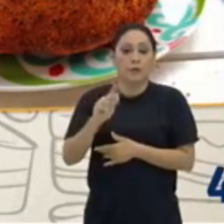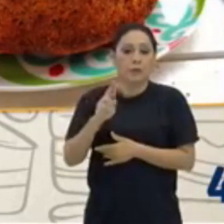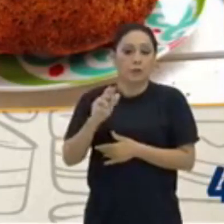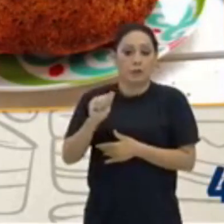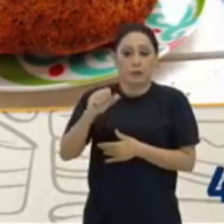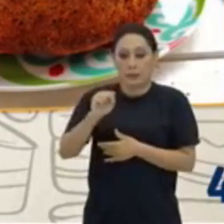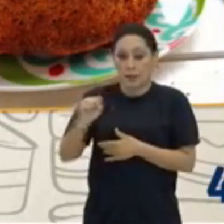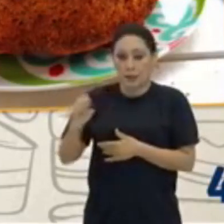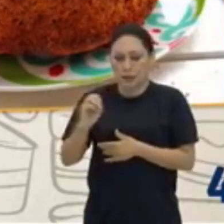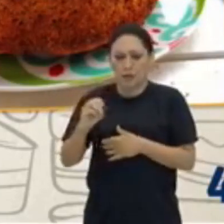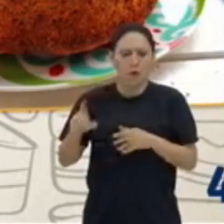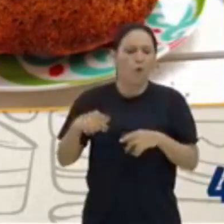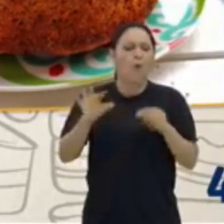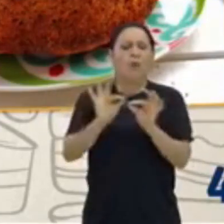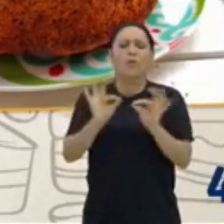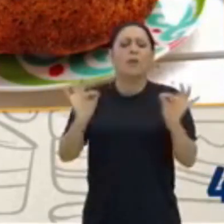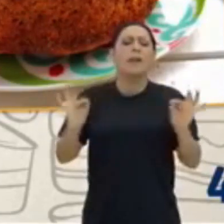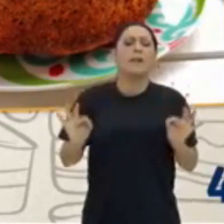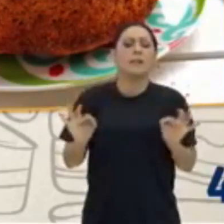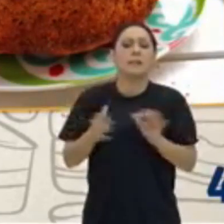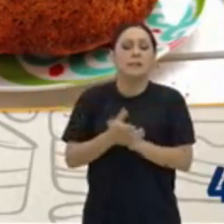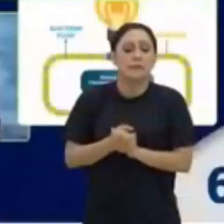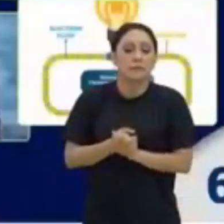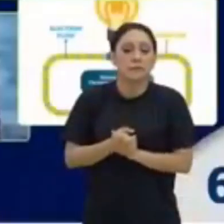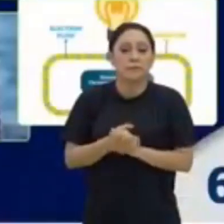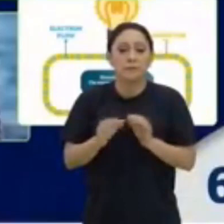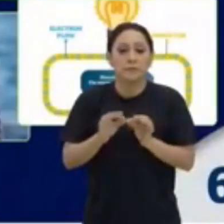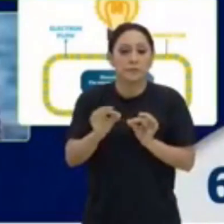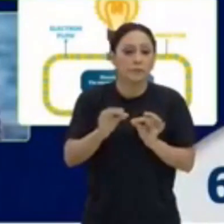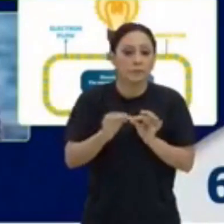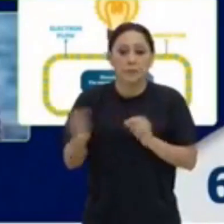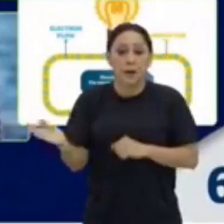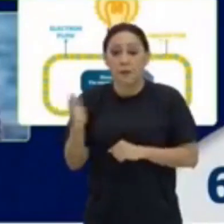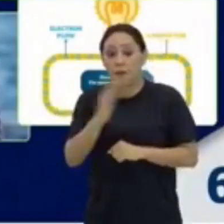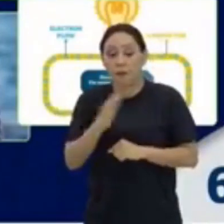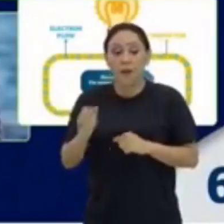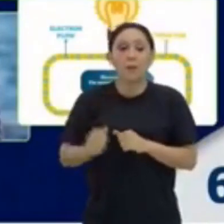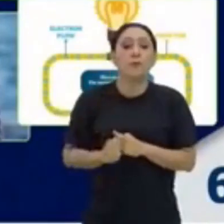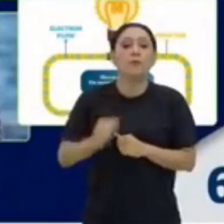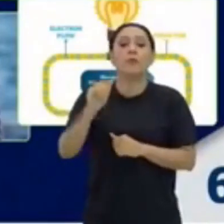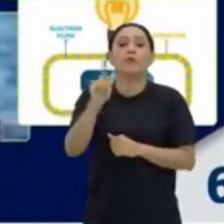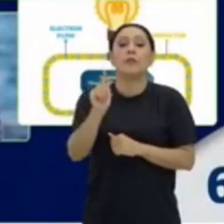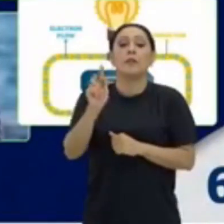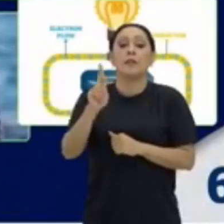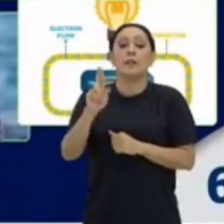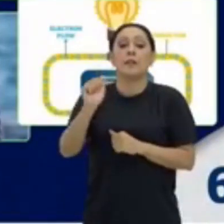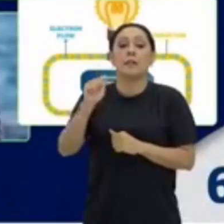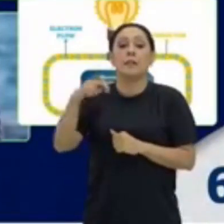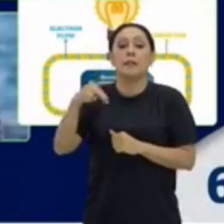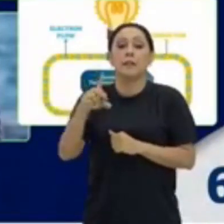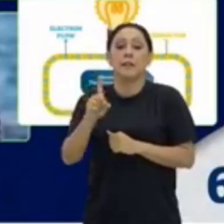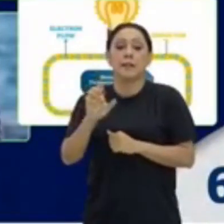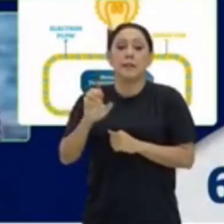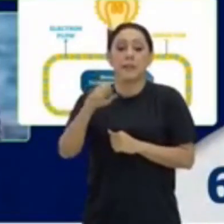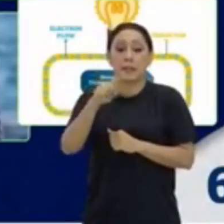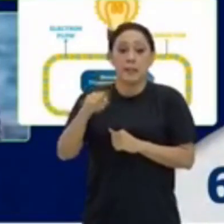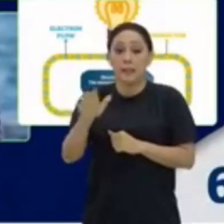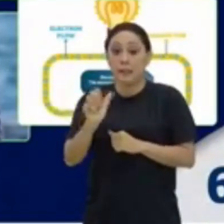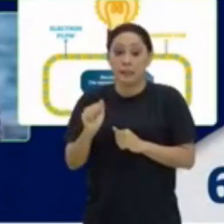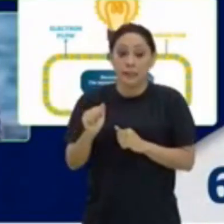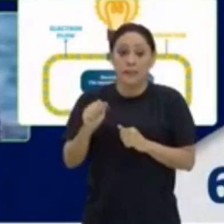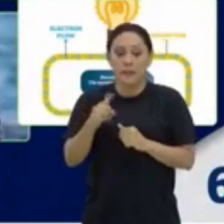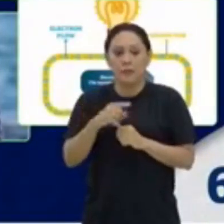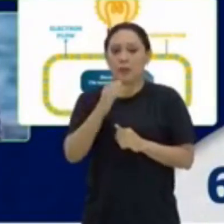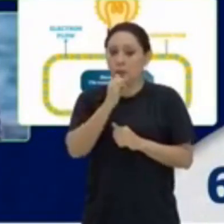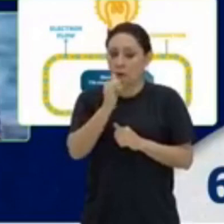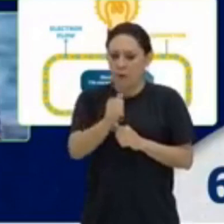trigo. Qual é a grandeza envolvida? Muito bem, vamos para a nossa aula para a gente possa começar a trabalhar essas situações. Como eu disse